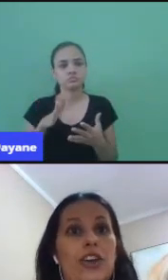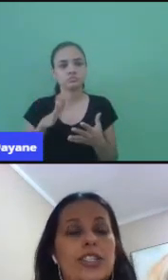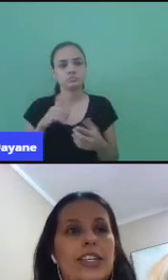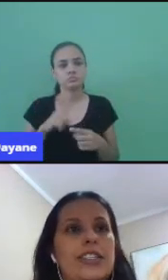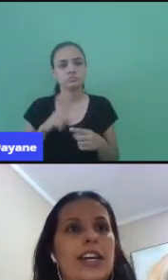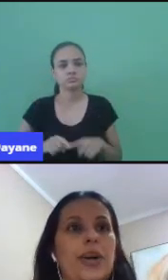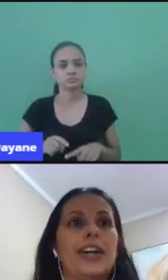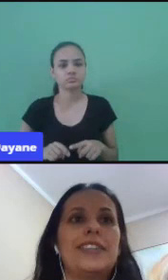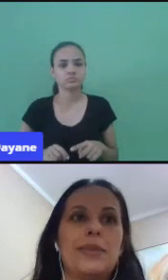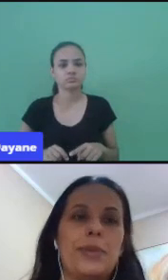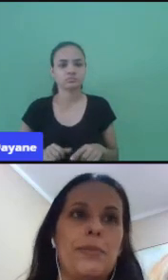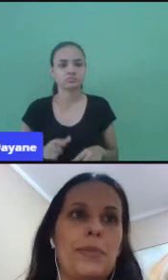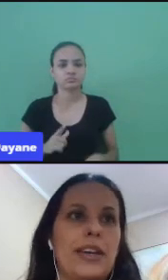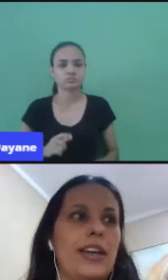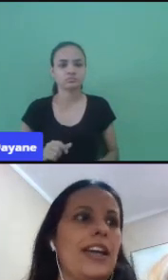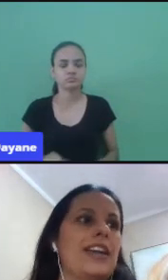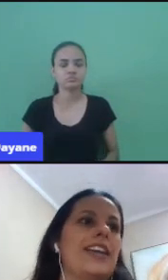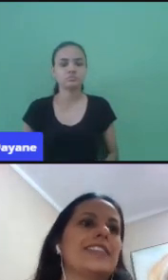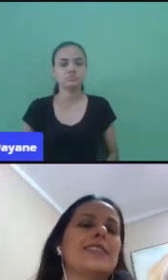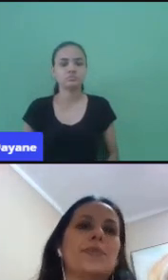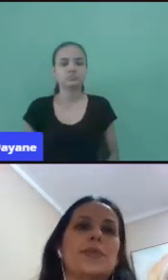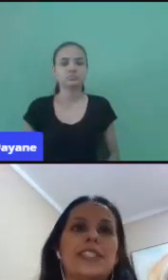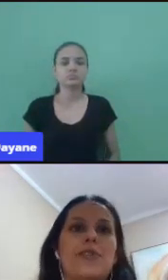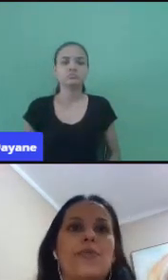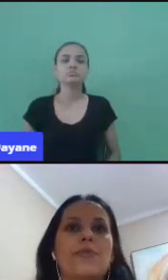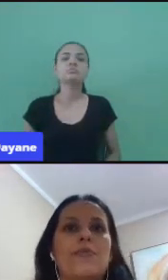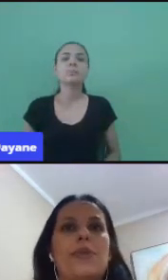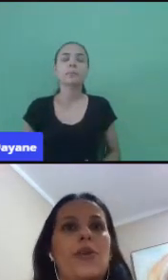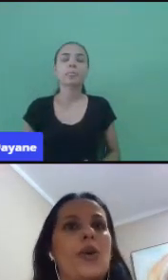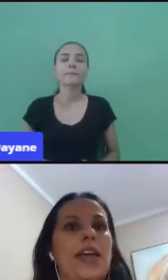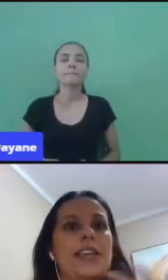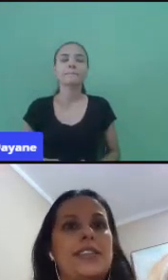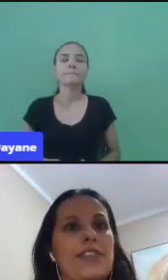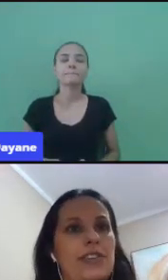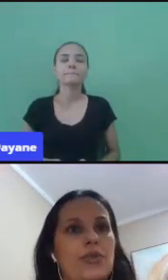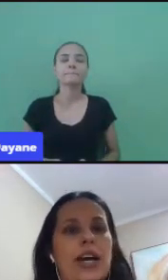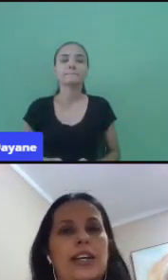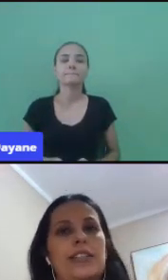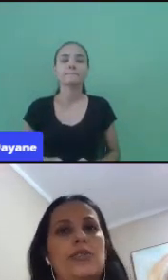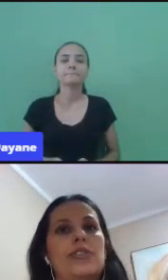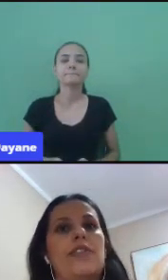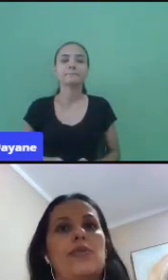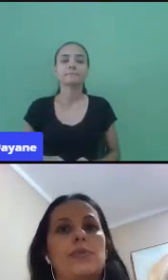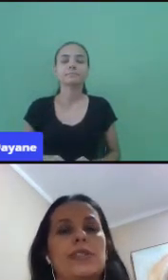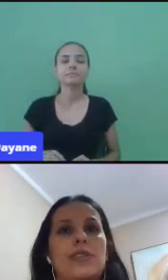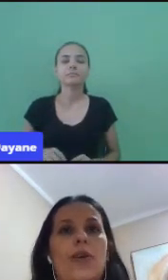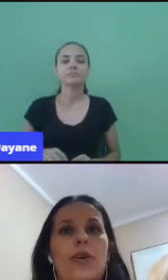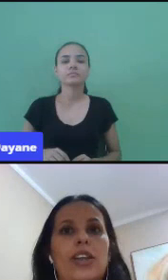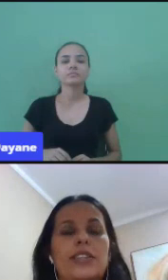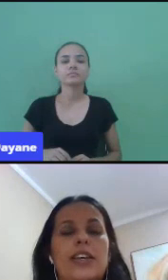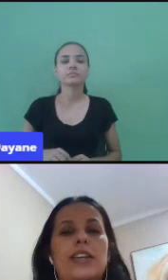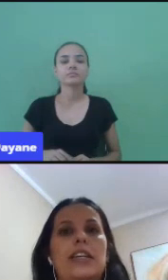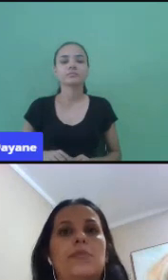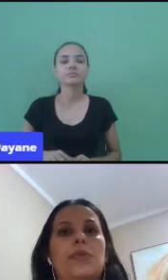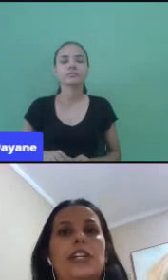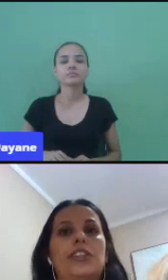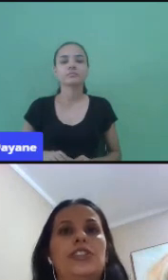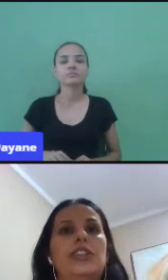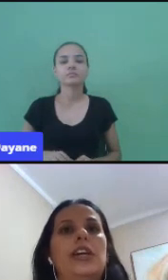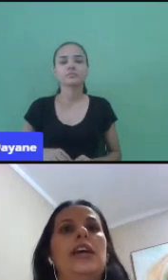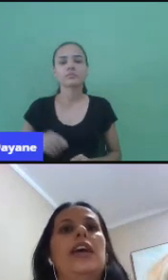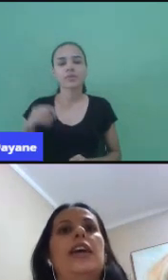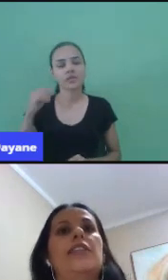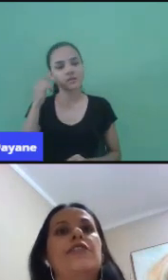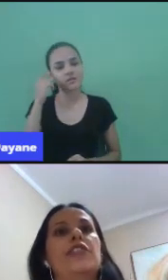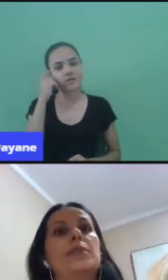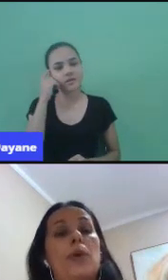A ideia nossa inicial, antes da pandemia, era que essa exposição percorresse vários lugares, inclusive algumas escolas, né, em Campo